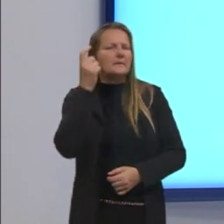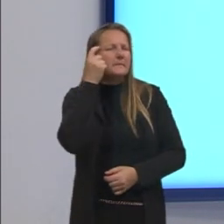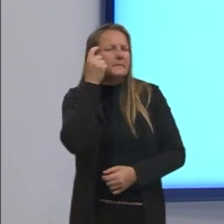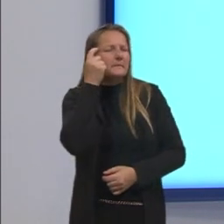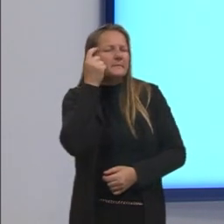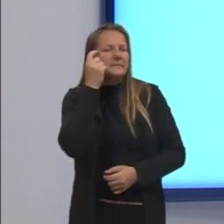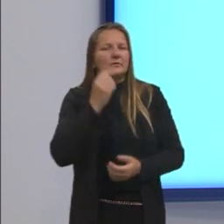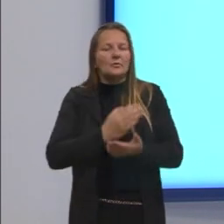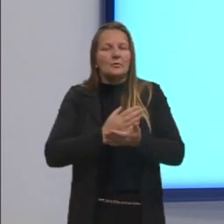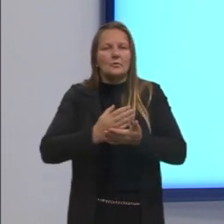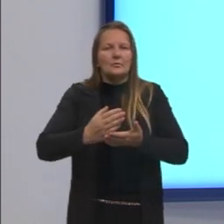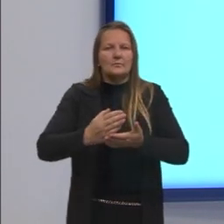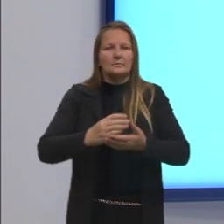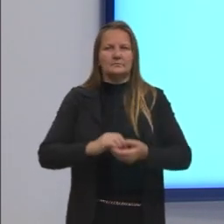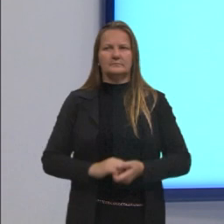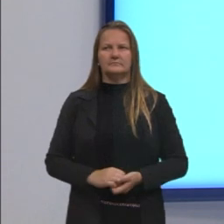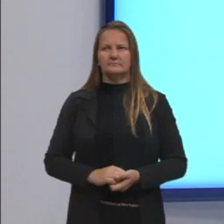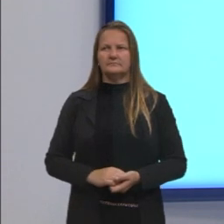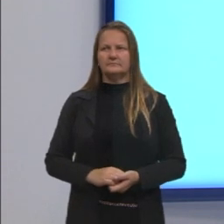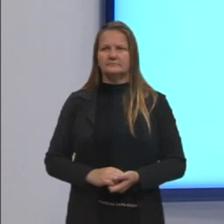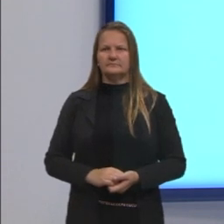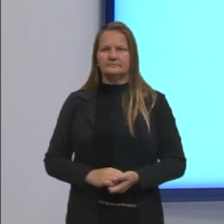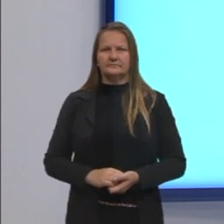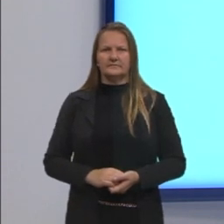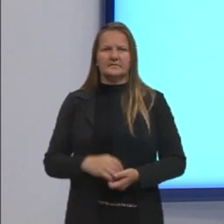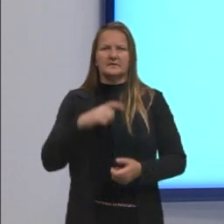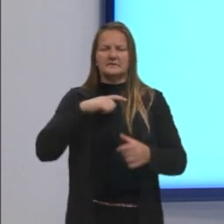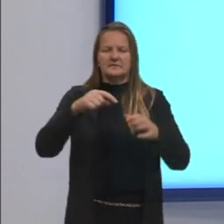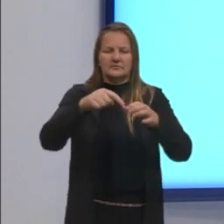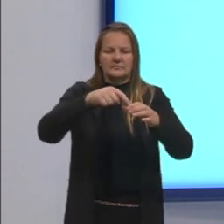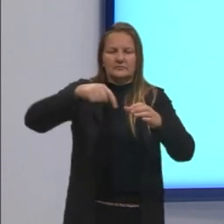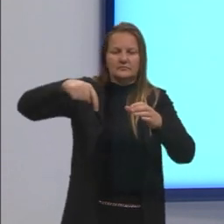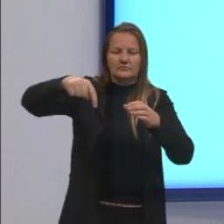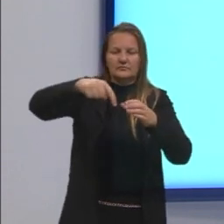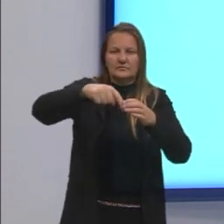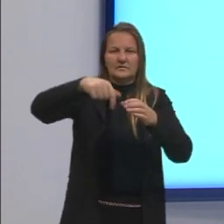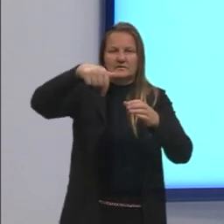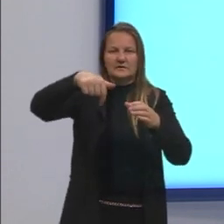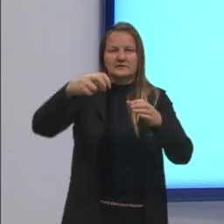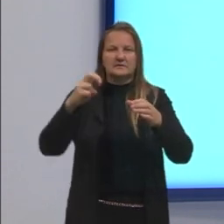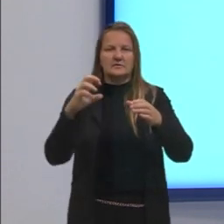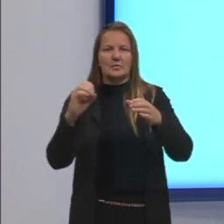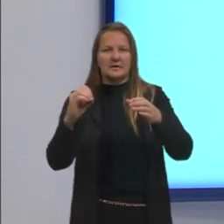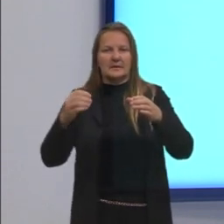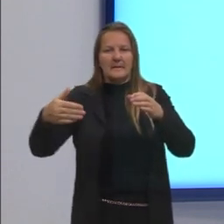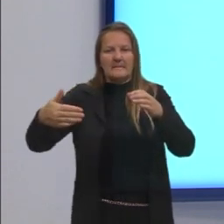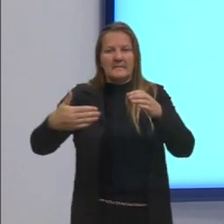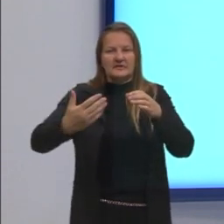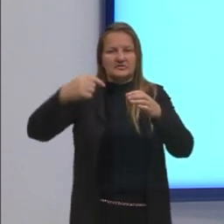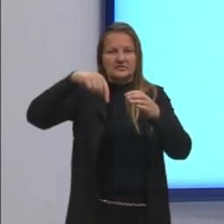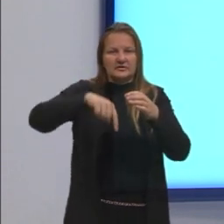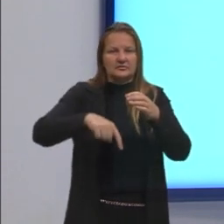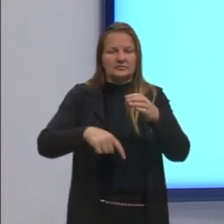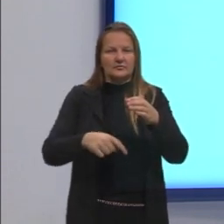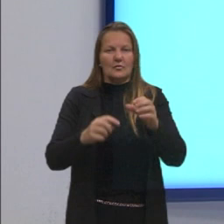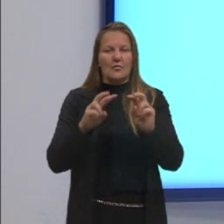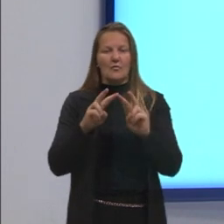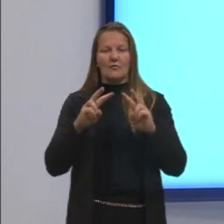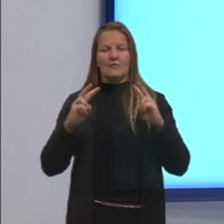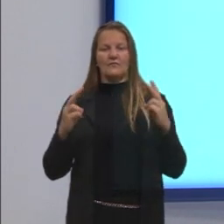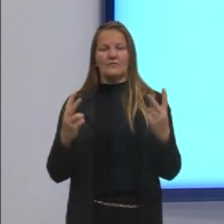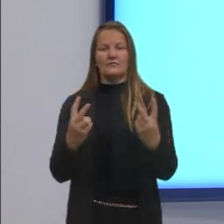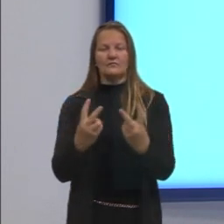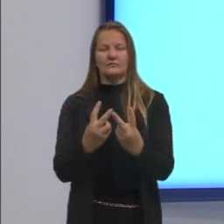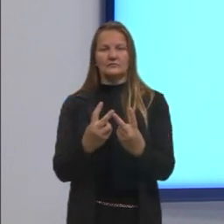tá para iniciar bom se no tanque tem 750 peixes eu consigo chegar no volume porque